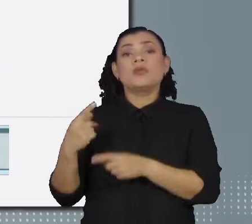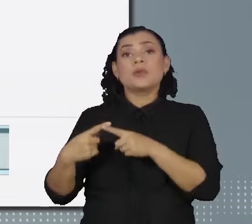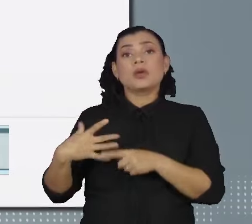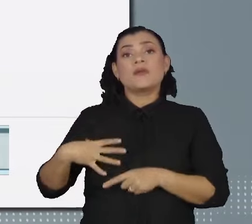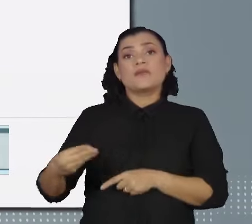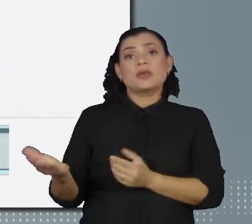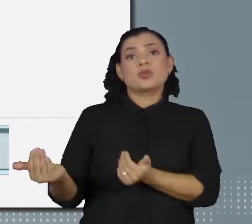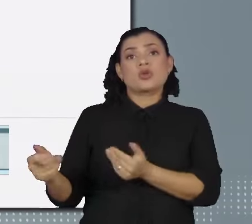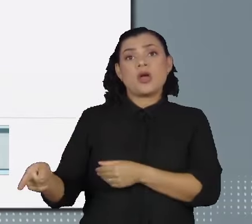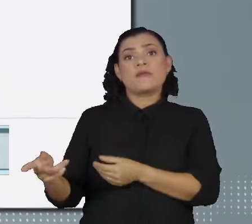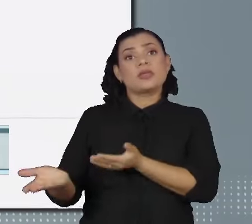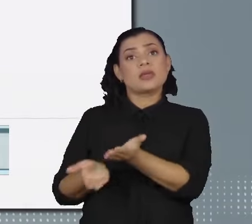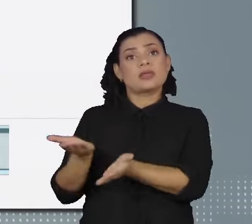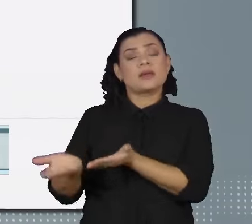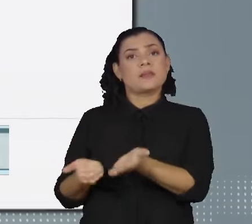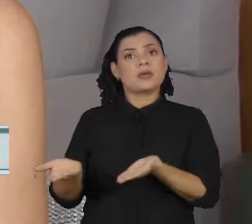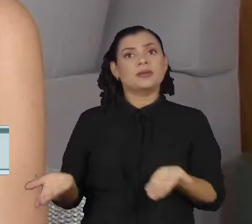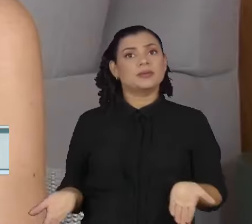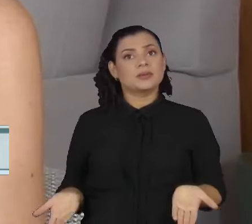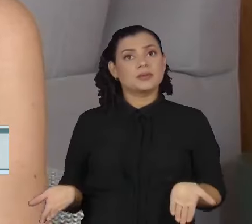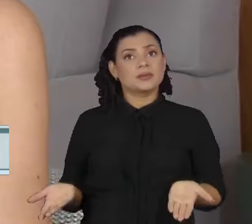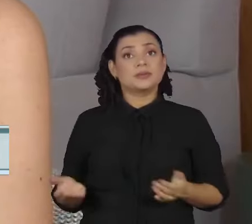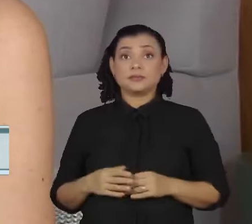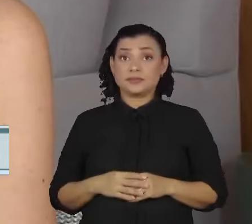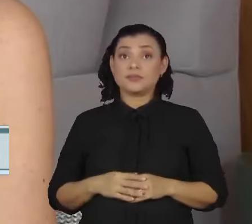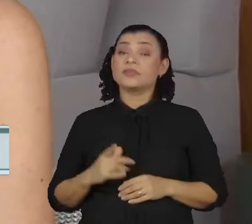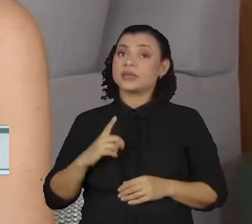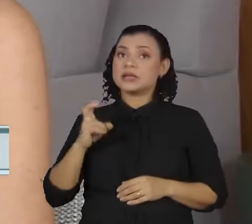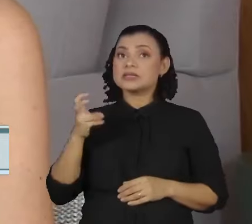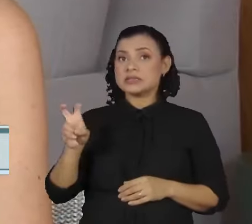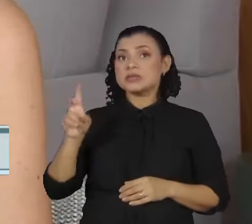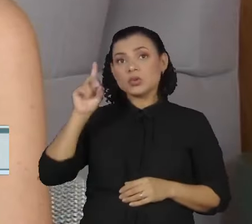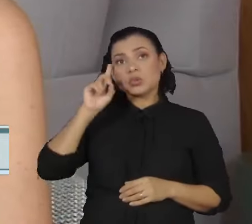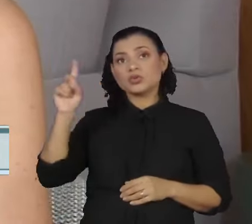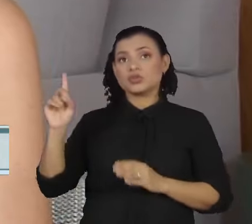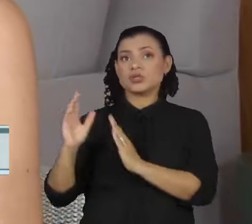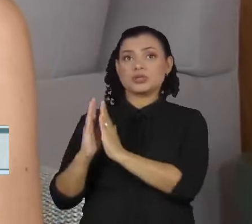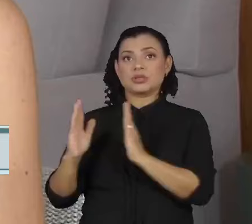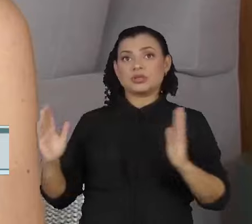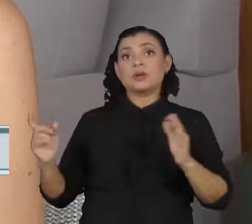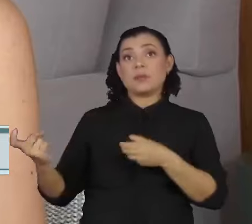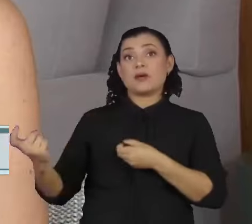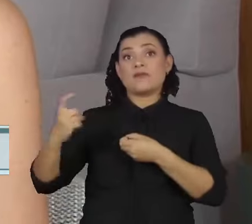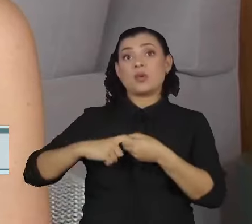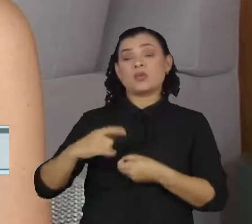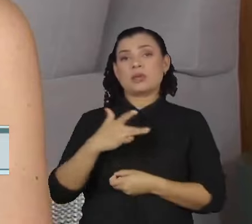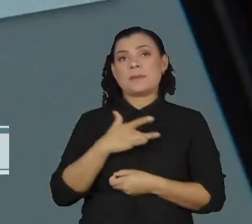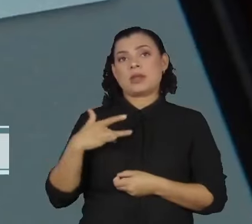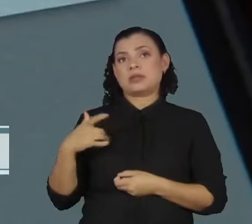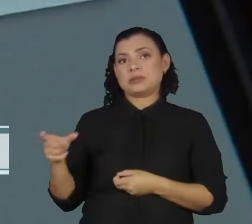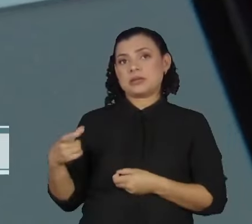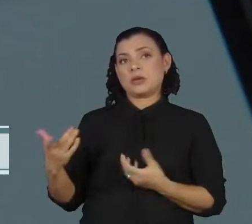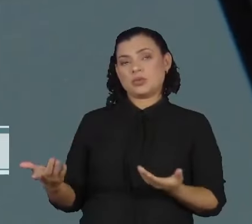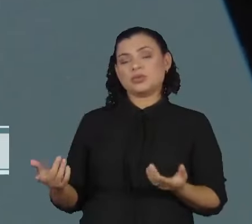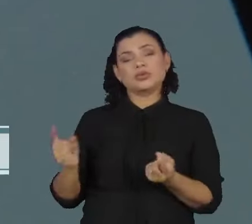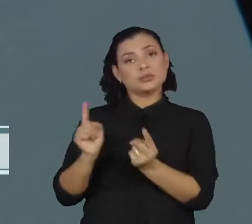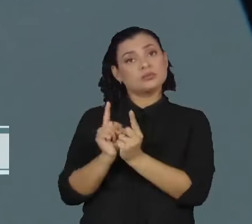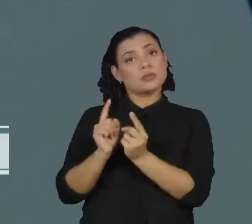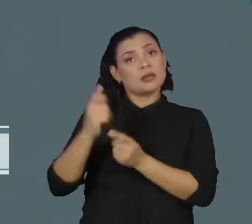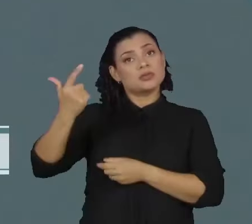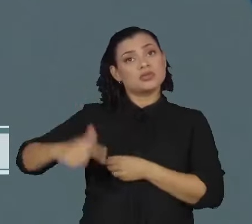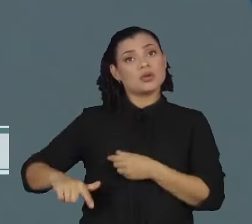mais novo está em tratamento. Eles têm 5 dias úteis para retomar o plano, né, para voltar a atender. Você